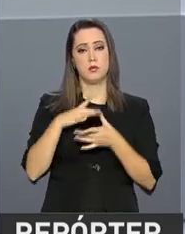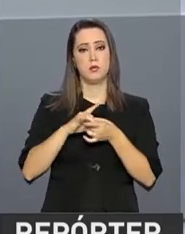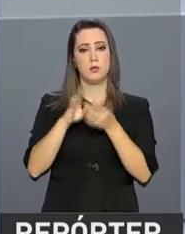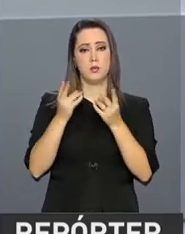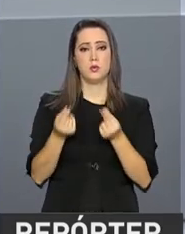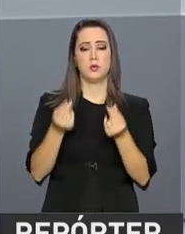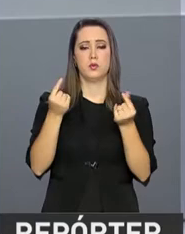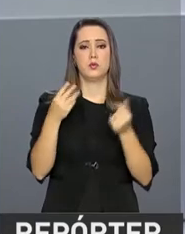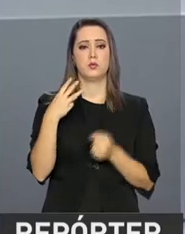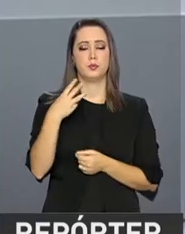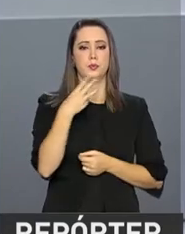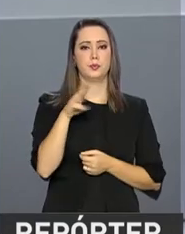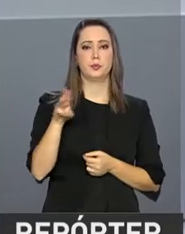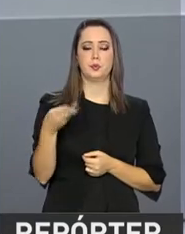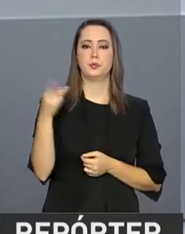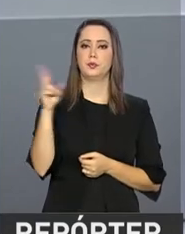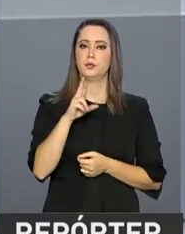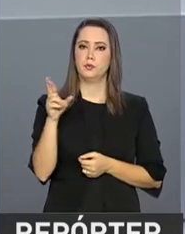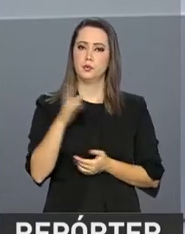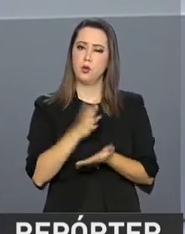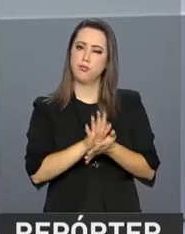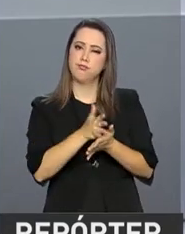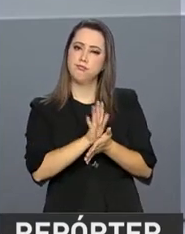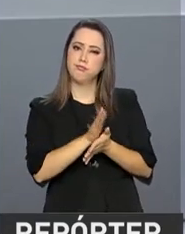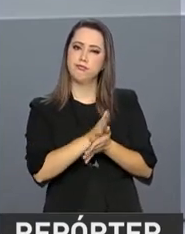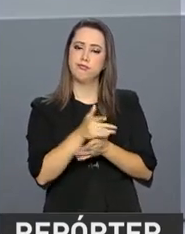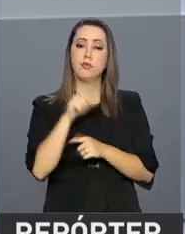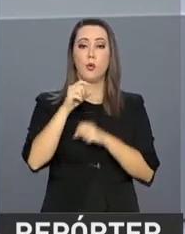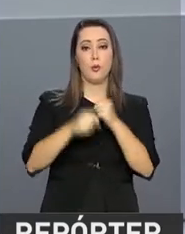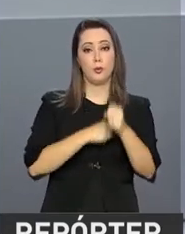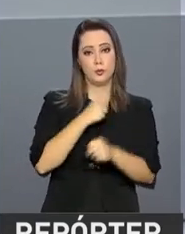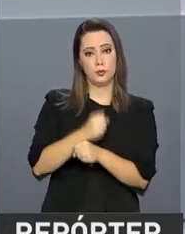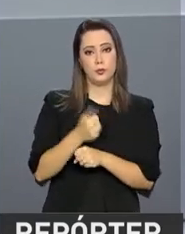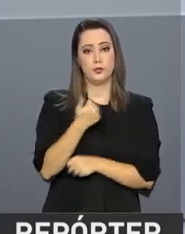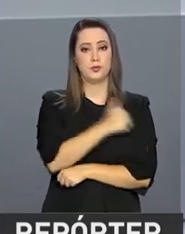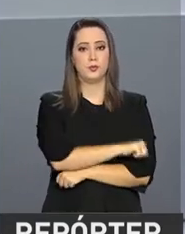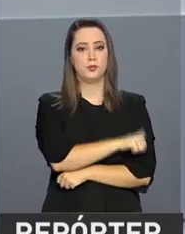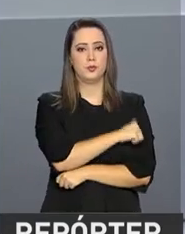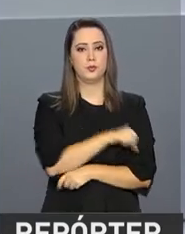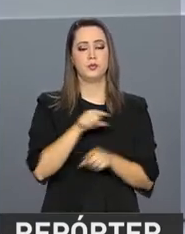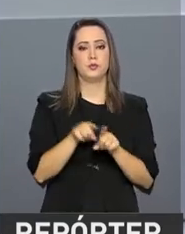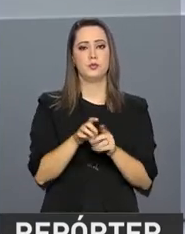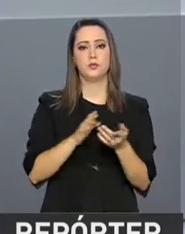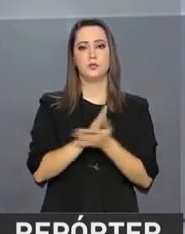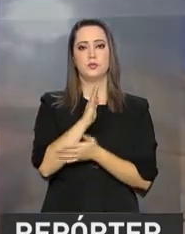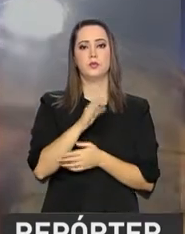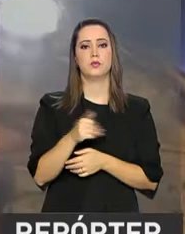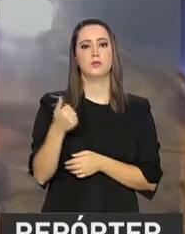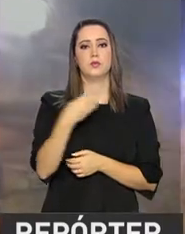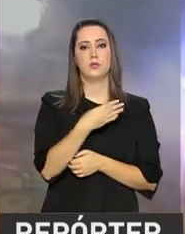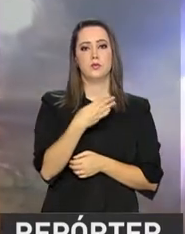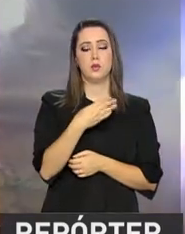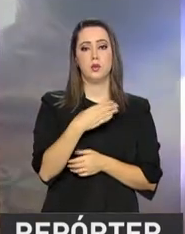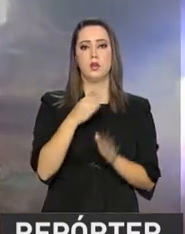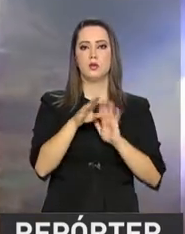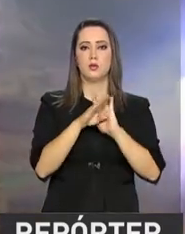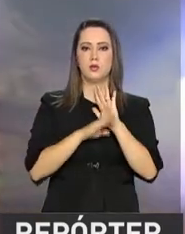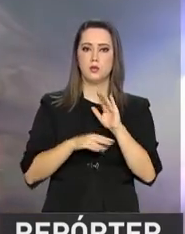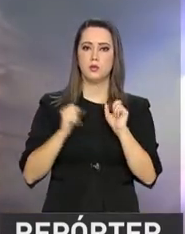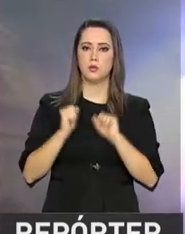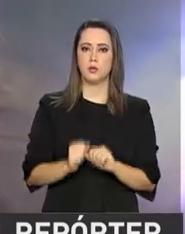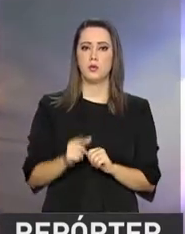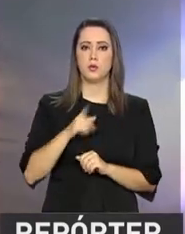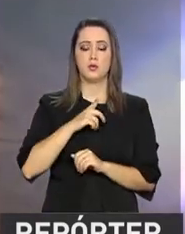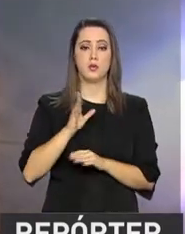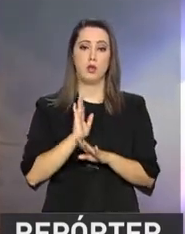para escolas de samba realizar o carnaval de 2018 no rio de janeiro foram aprovados 14 projetos que poderão